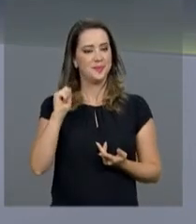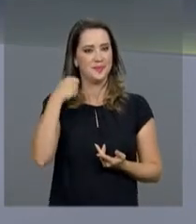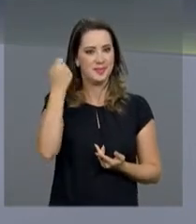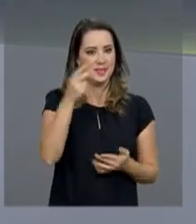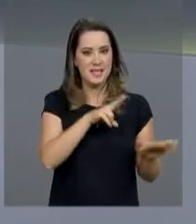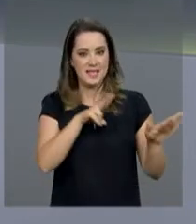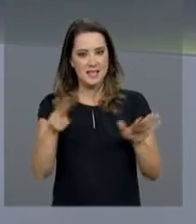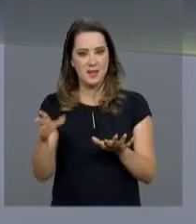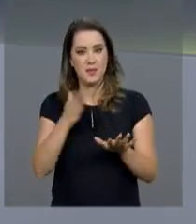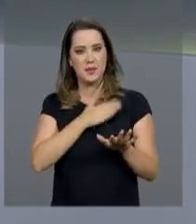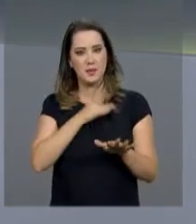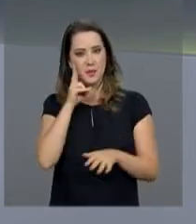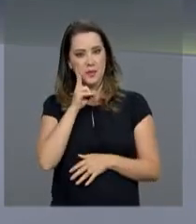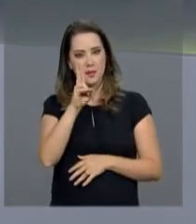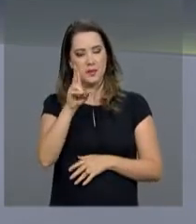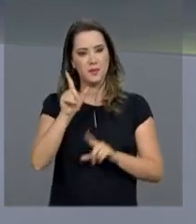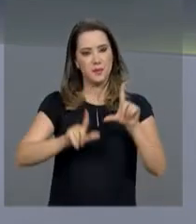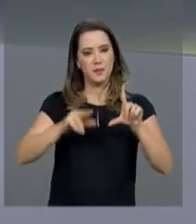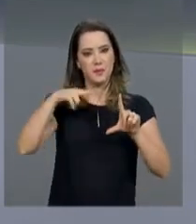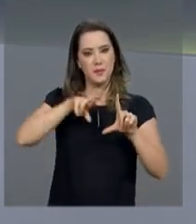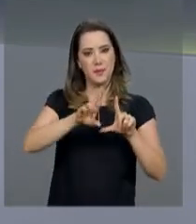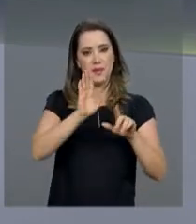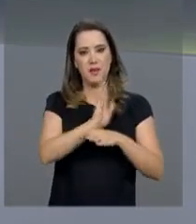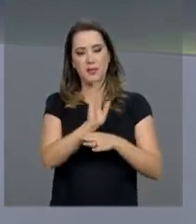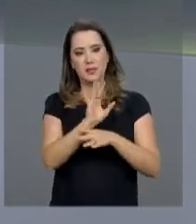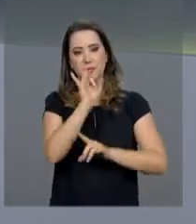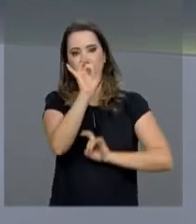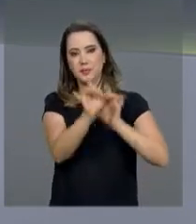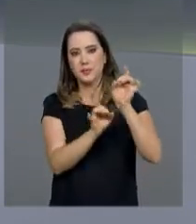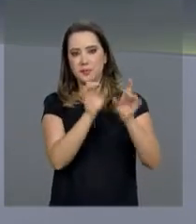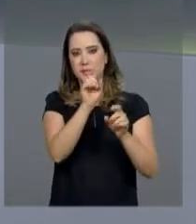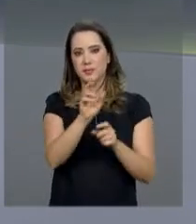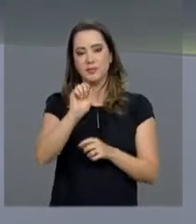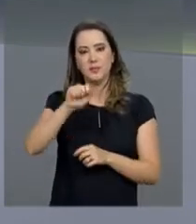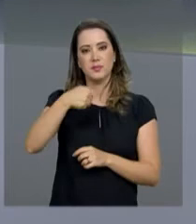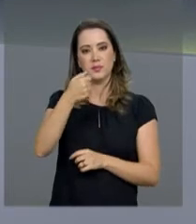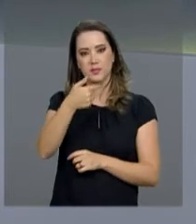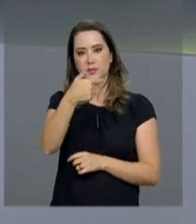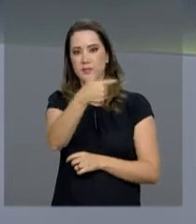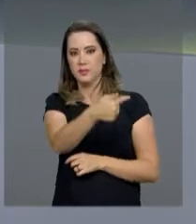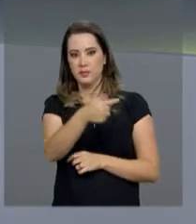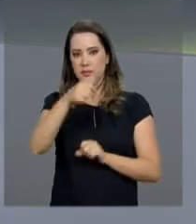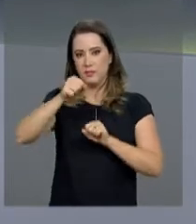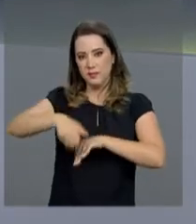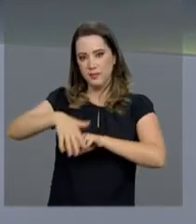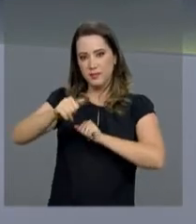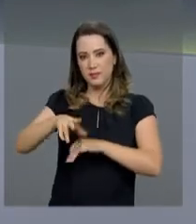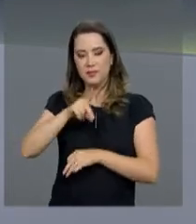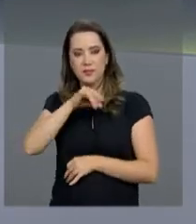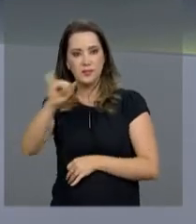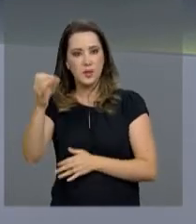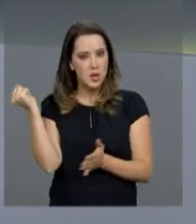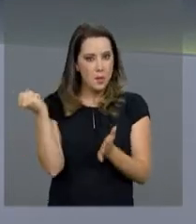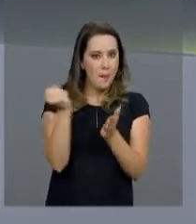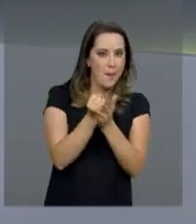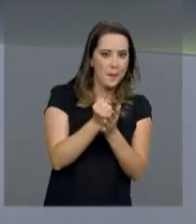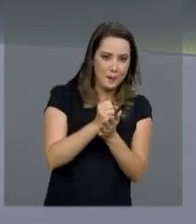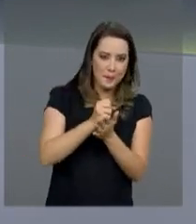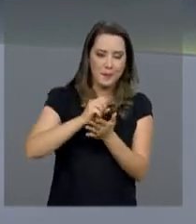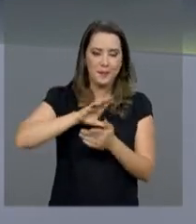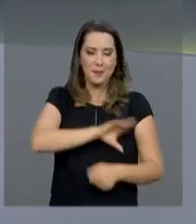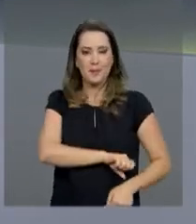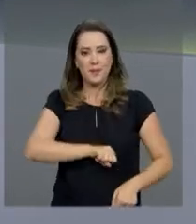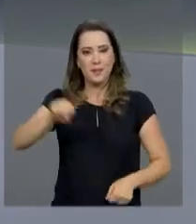pátria você confere aqui no mbr uma série de matérias especiais sobre os símbolos do 7 de setembro data que